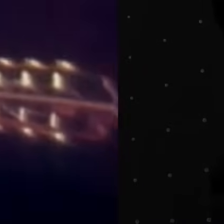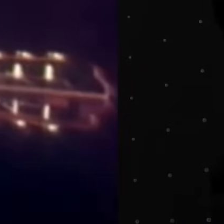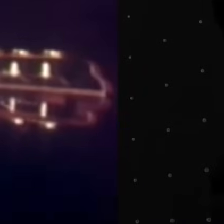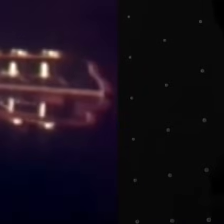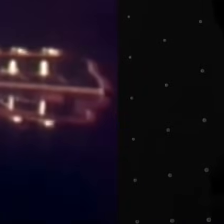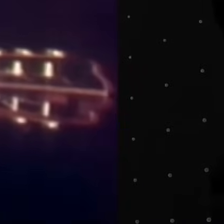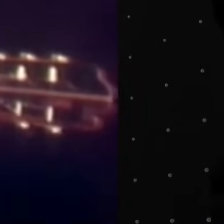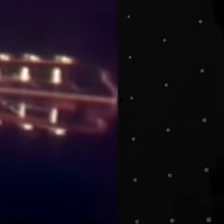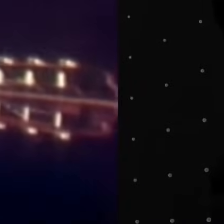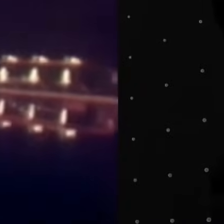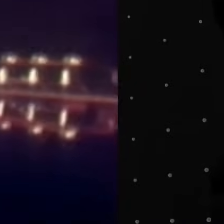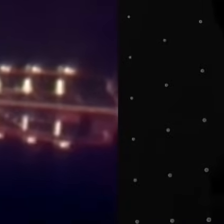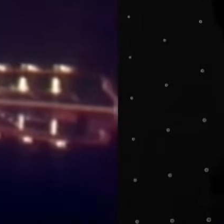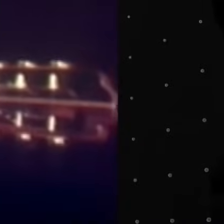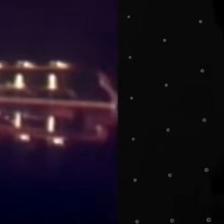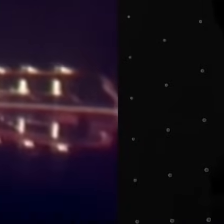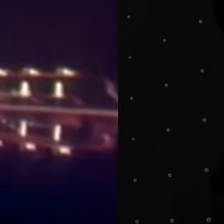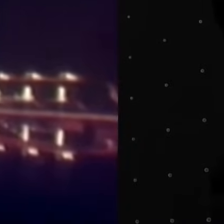azul,